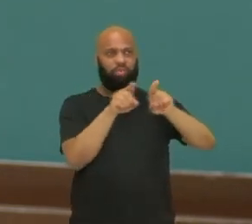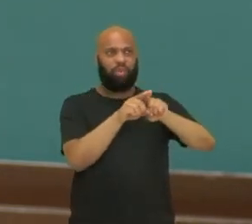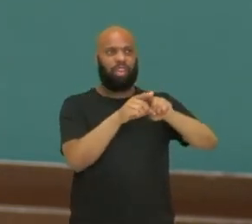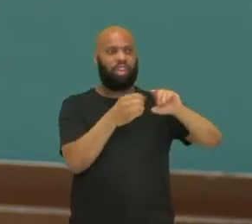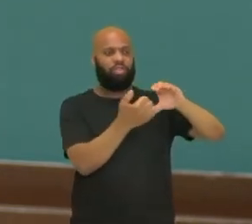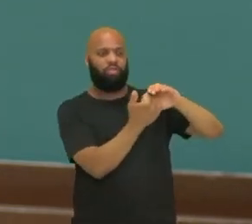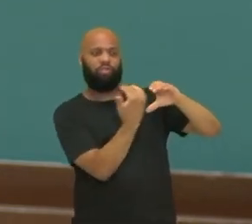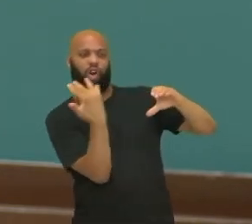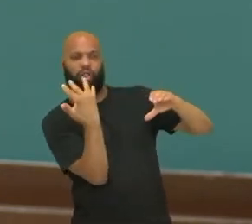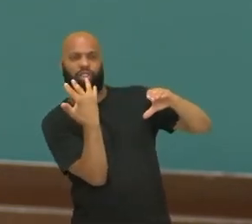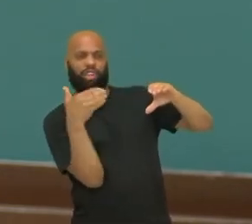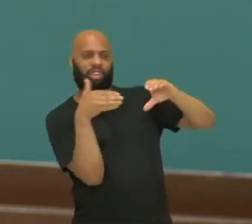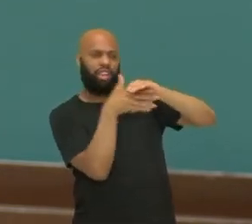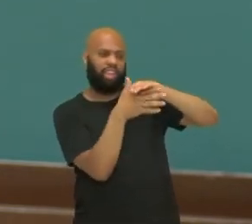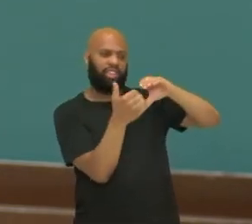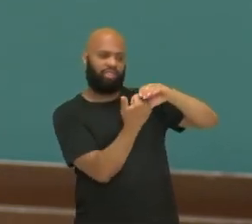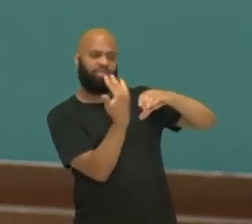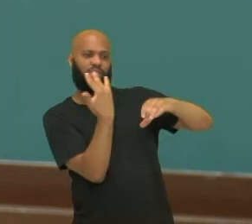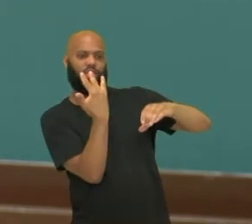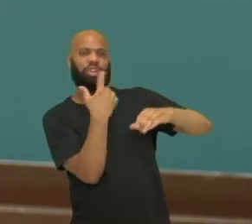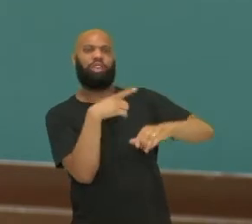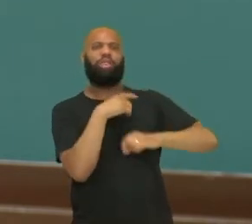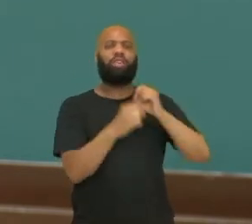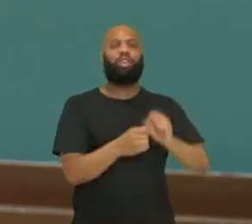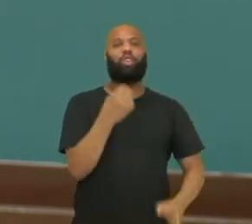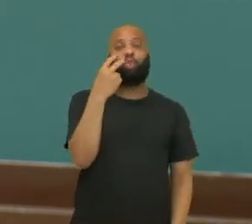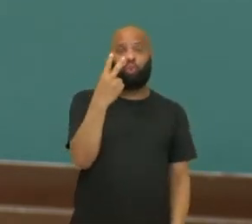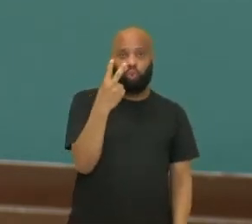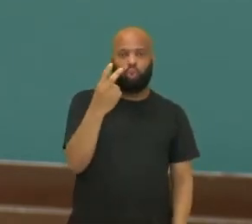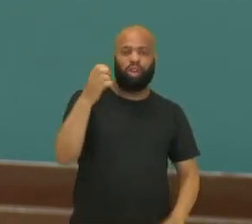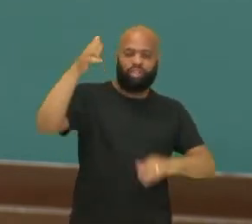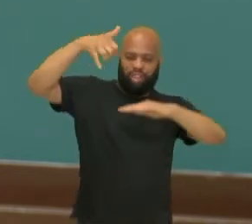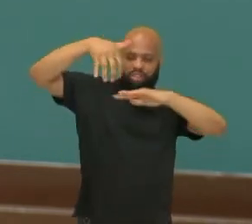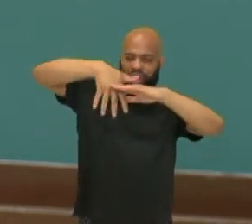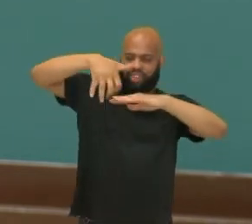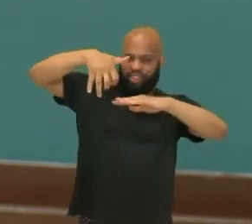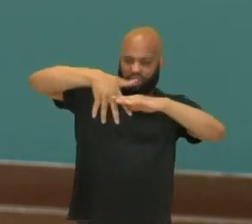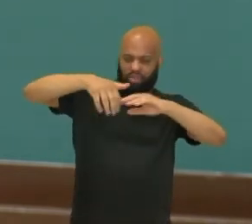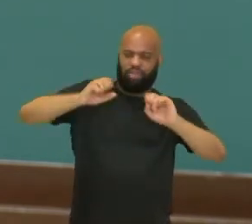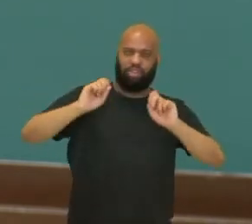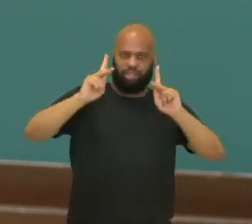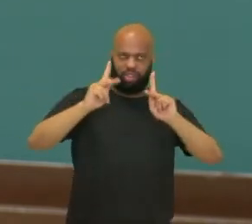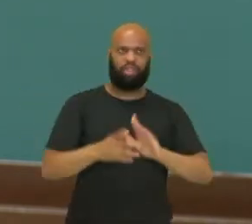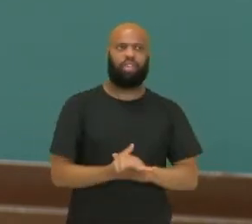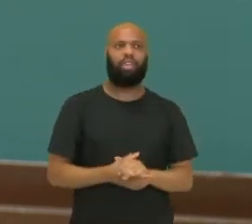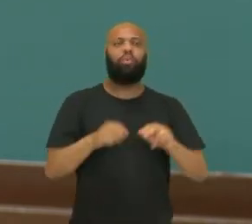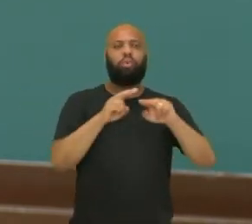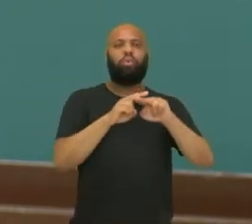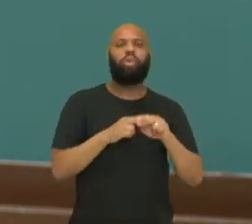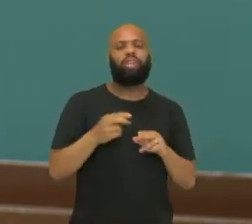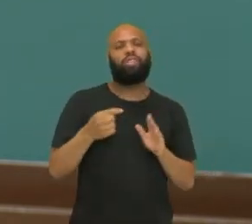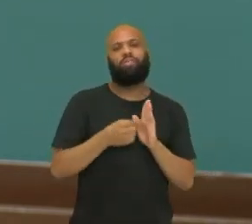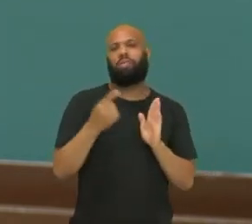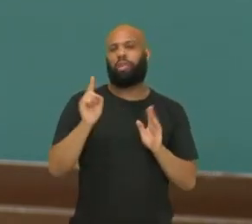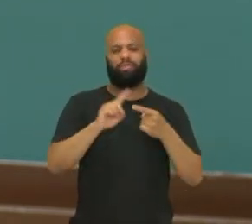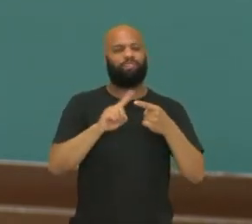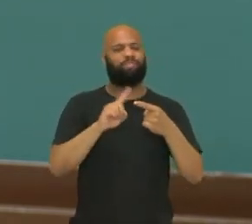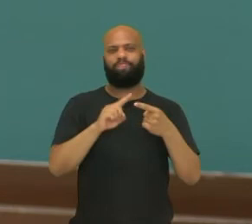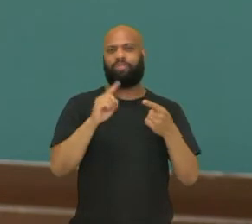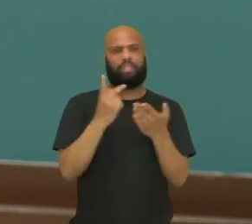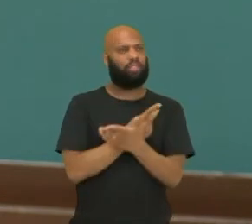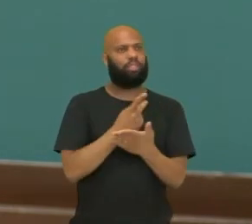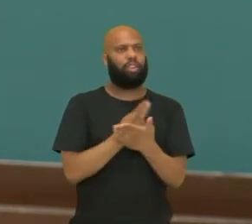de novo. E aí, pessoal, ele sofre uma segunda refração. Então, ele sofre duas refrações. Por isso que essa primeira afirmativa